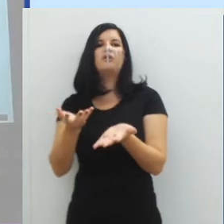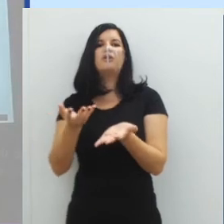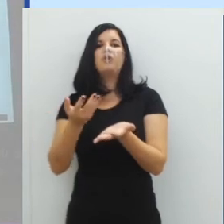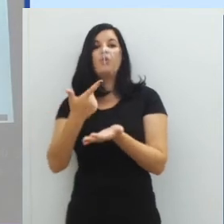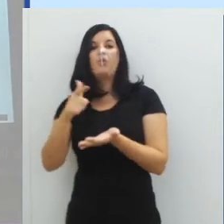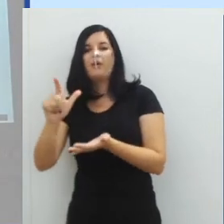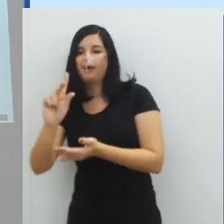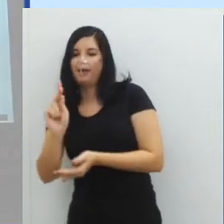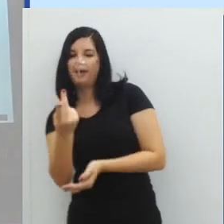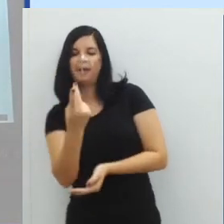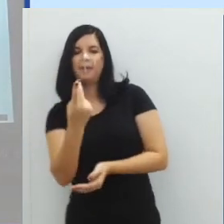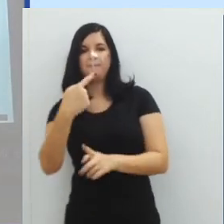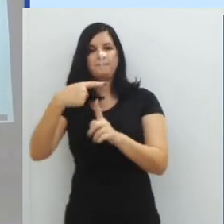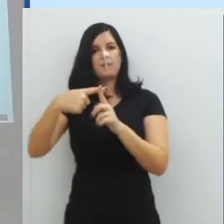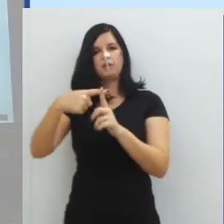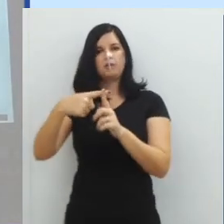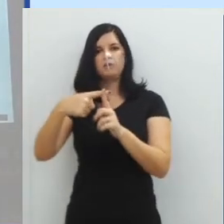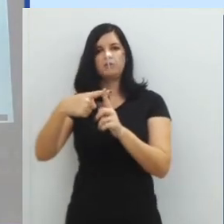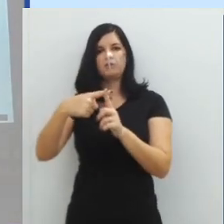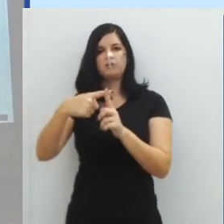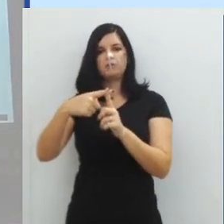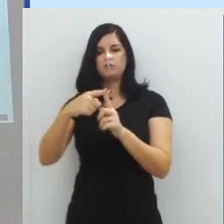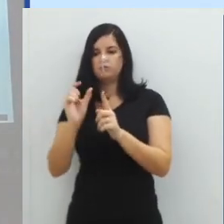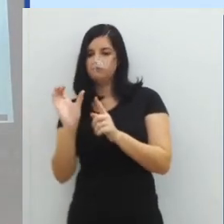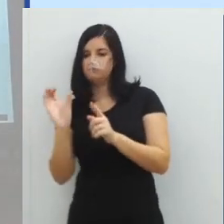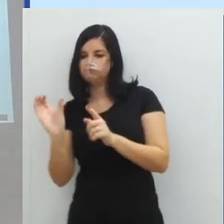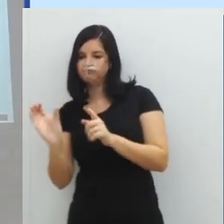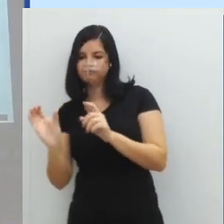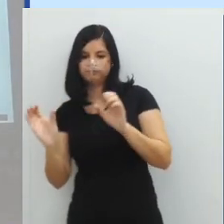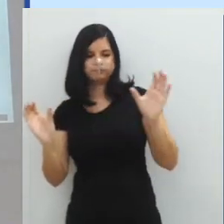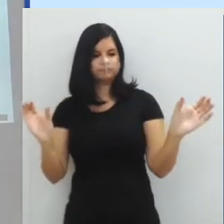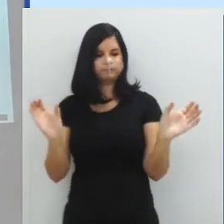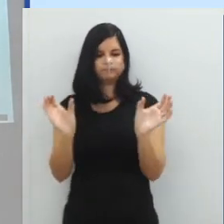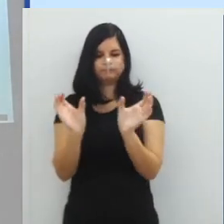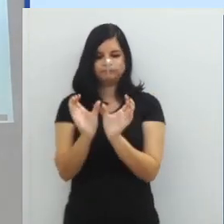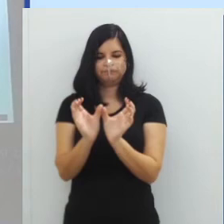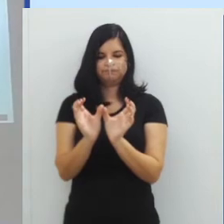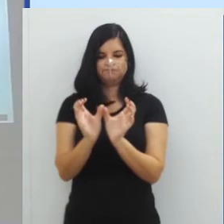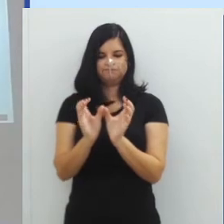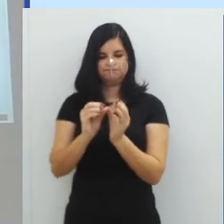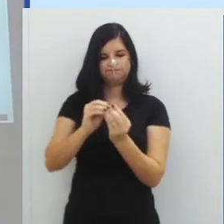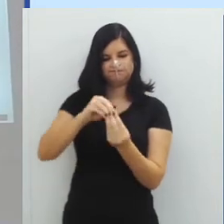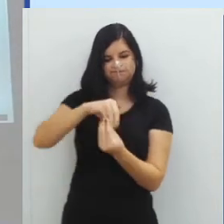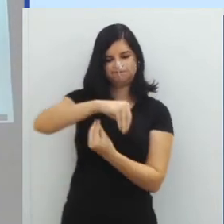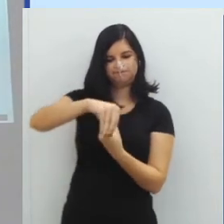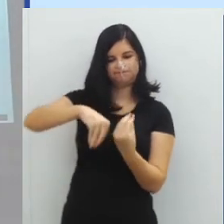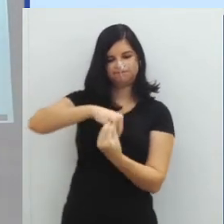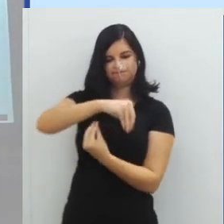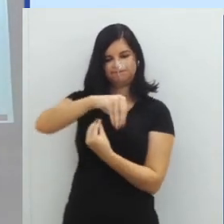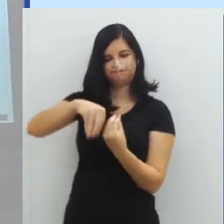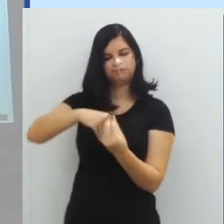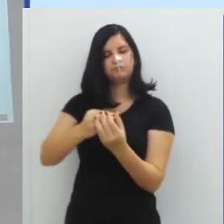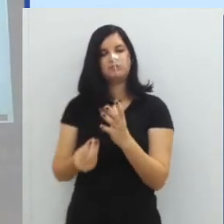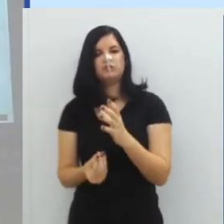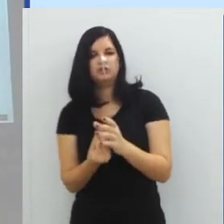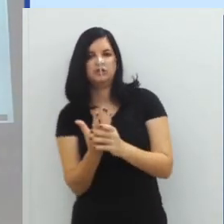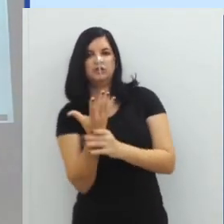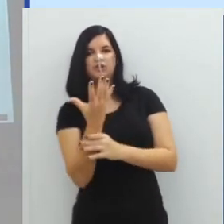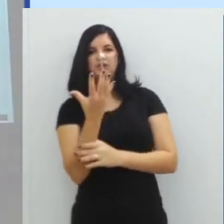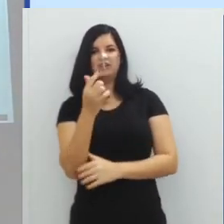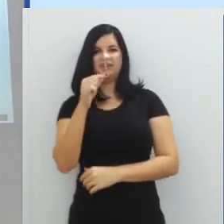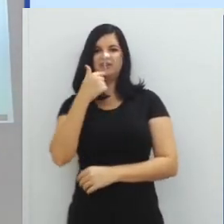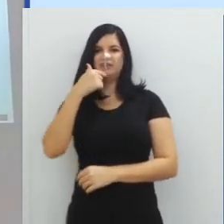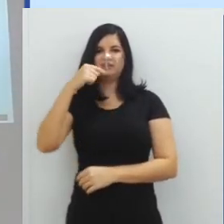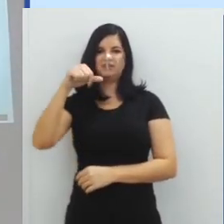é H+ do ácido com a parte que não é OH- da base, quando eles se juntam, ele forma o